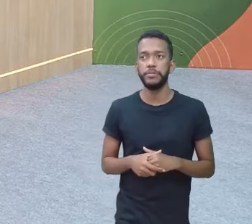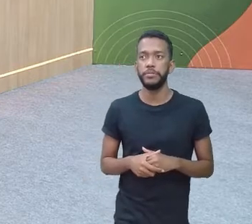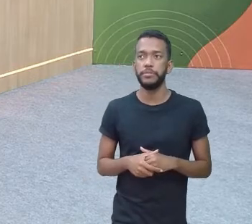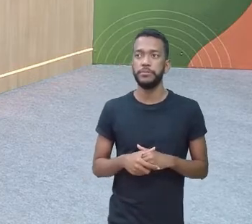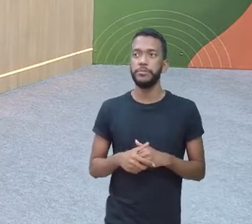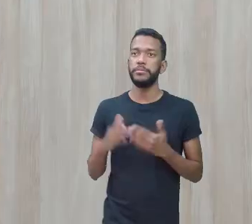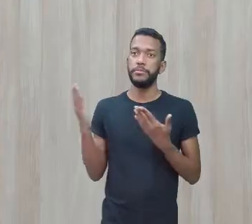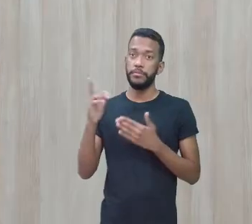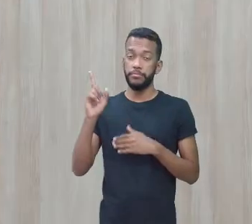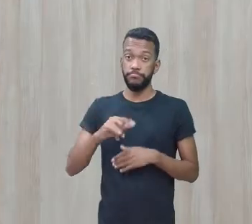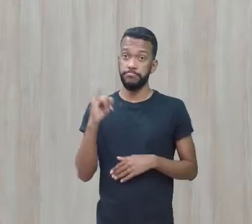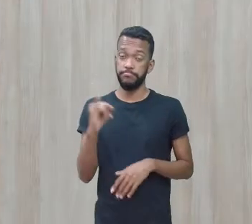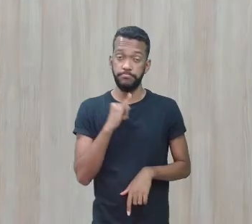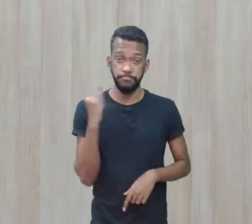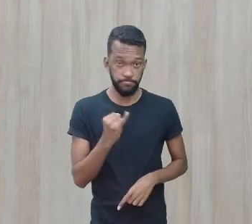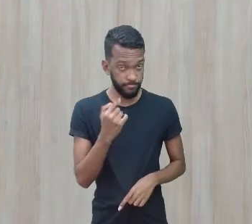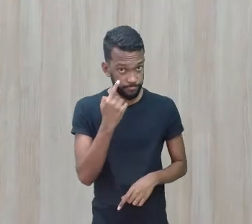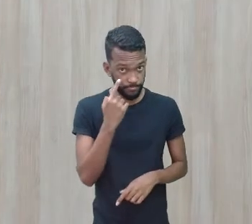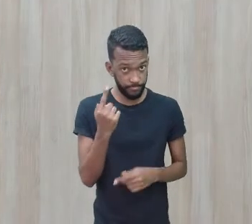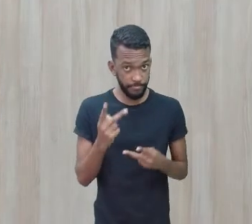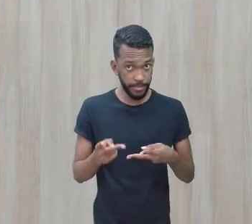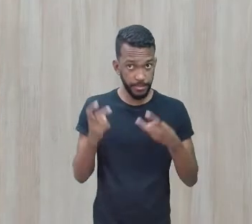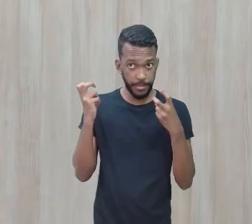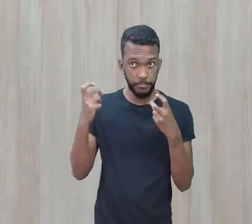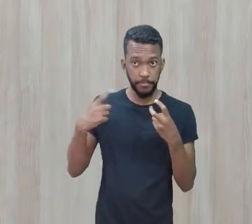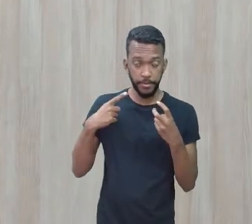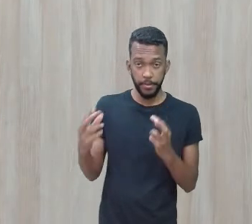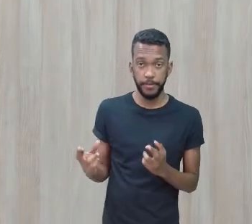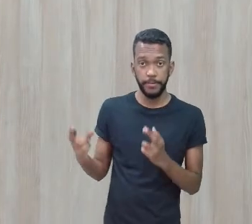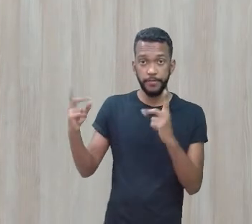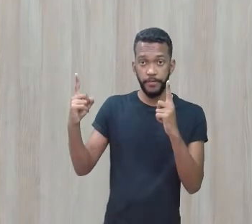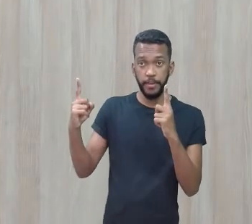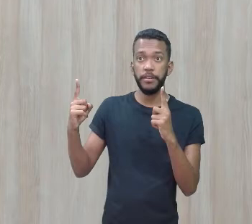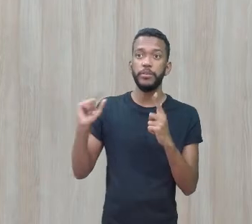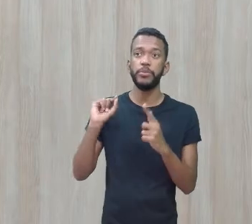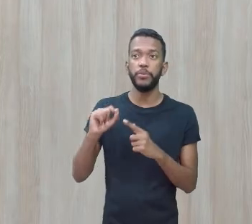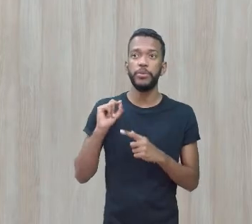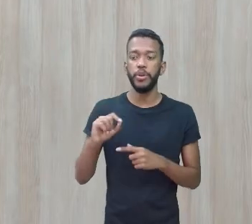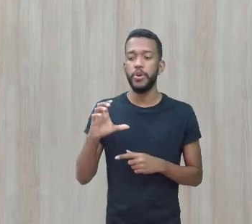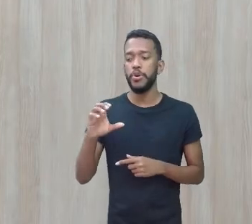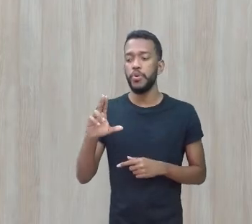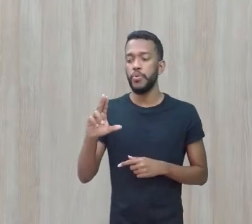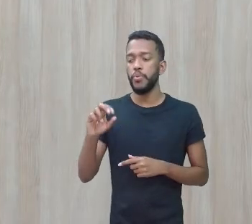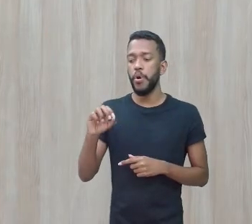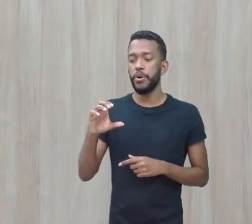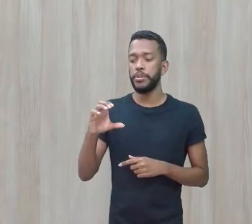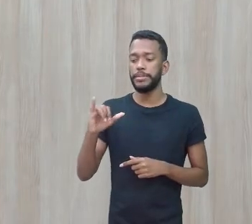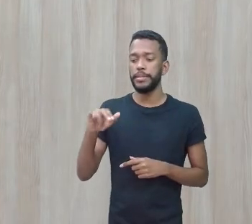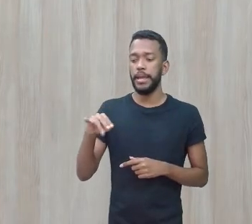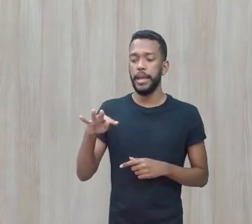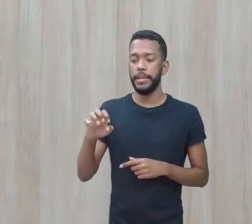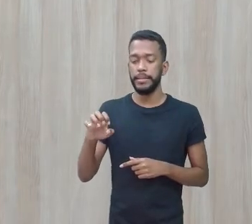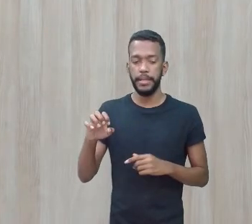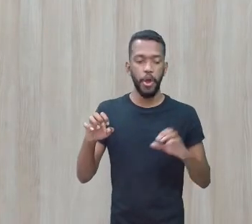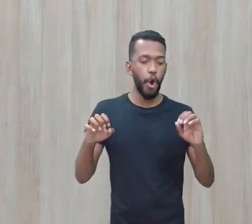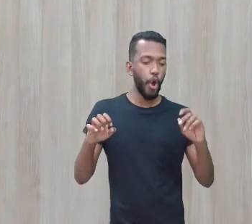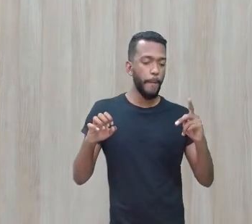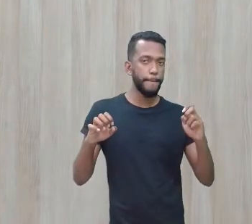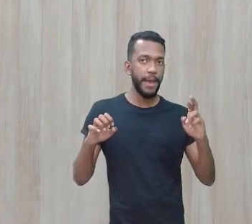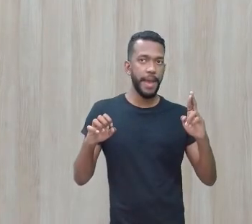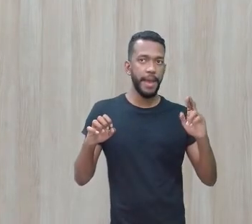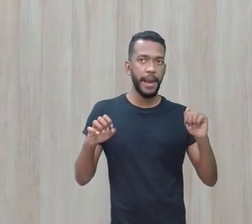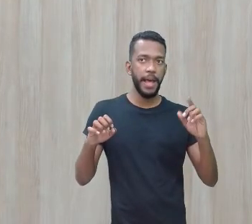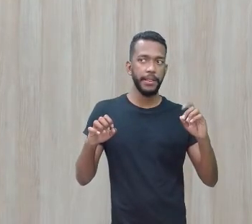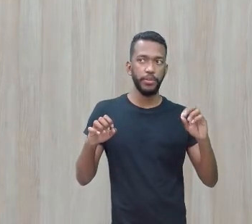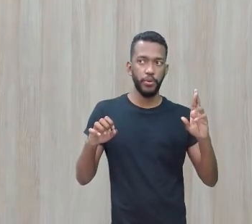Aqui é bem importante da gente perceber uma diferença entre quociente e operador. Apesar da gente fazer a